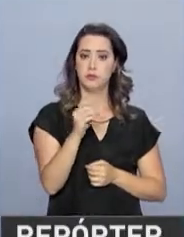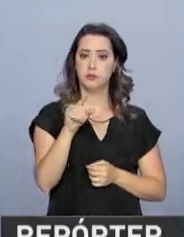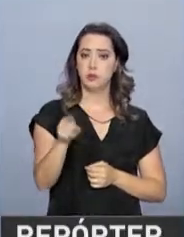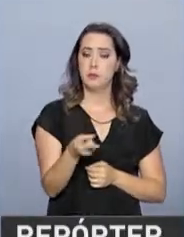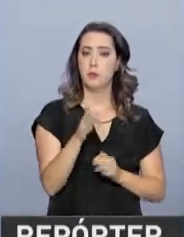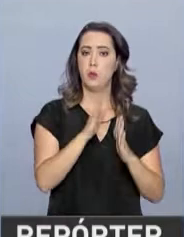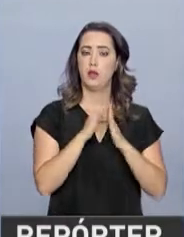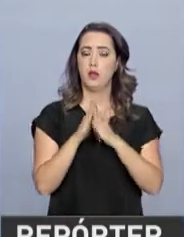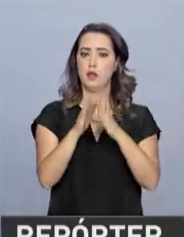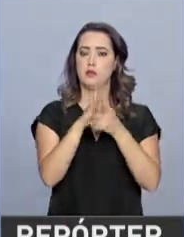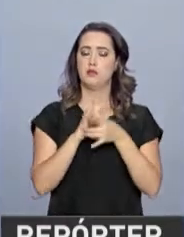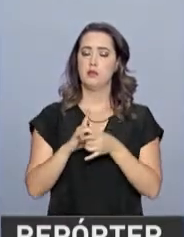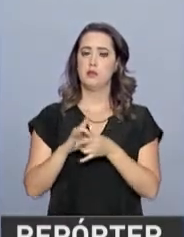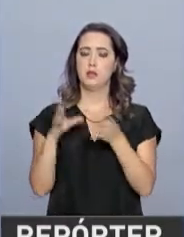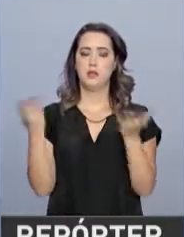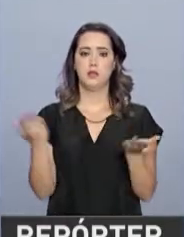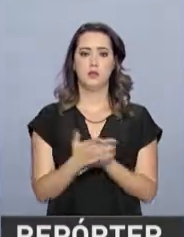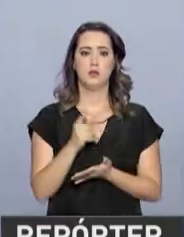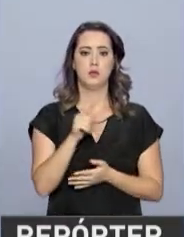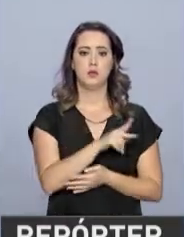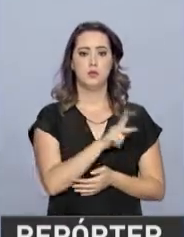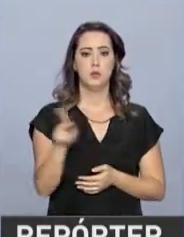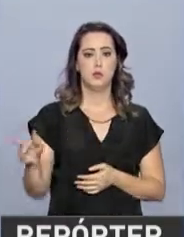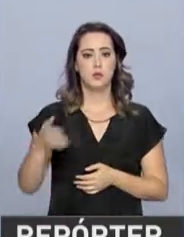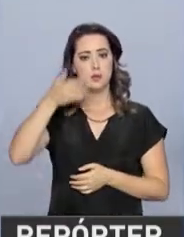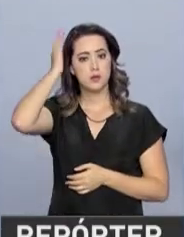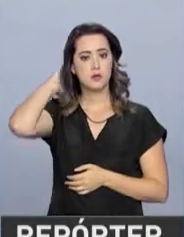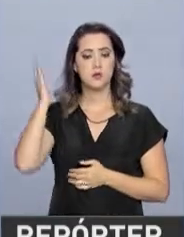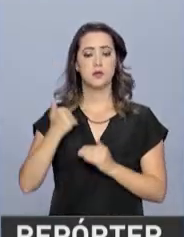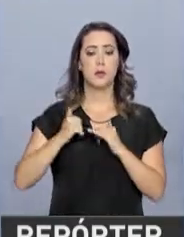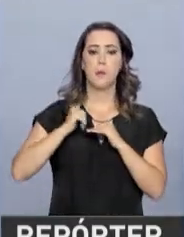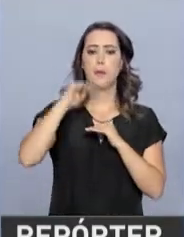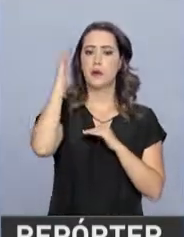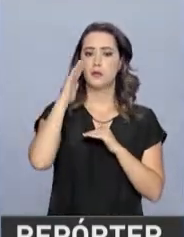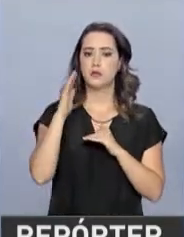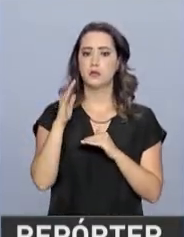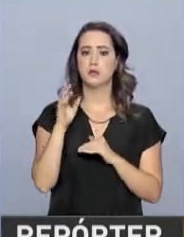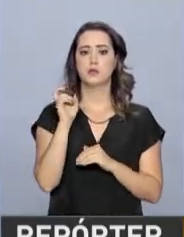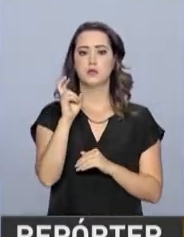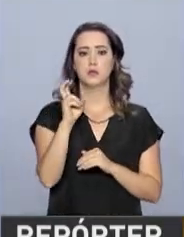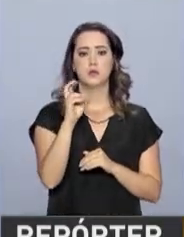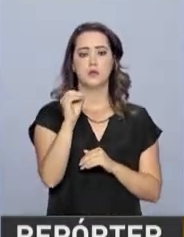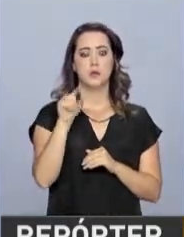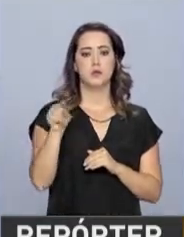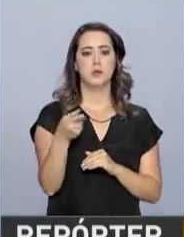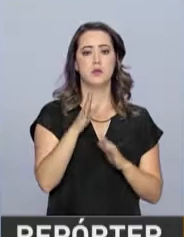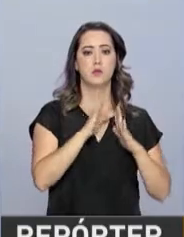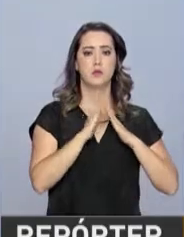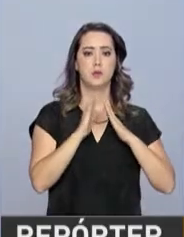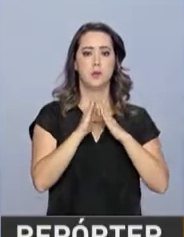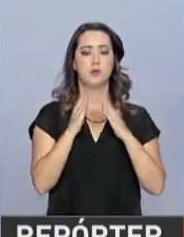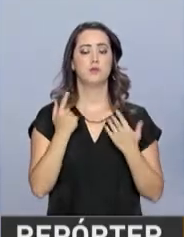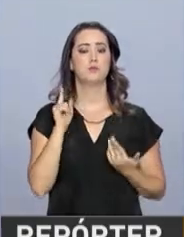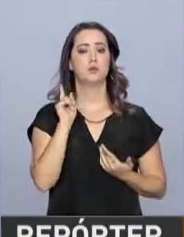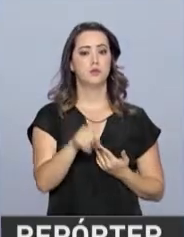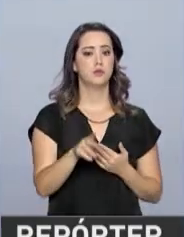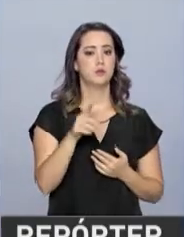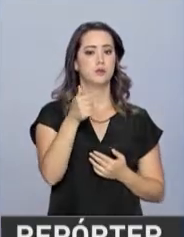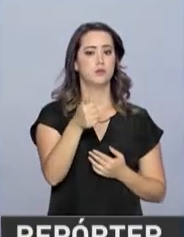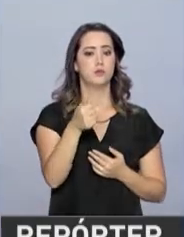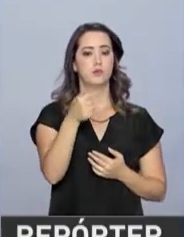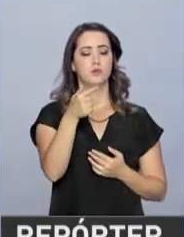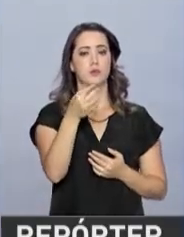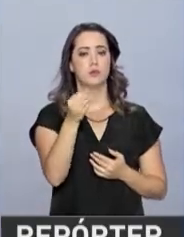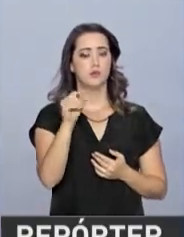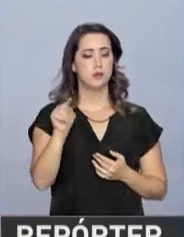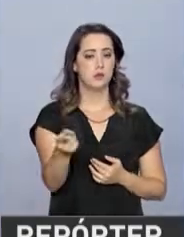unidades que foram autorizadas. O presidente autorizou ainda aumentar mais 50 mil moradias. São